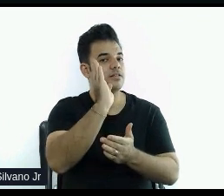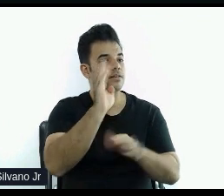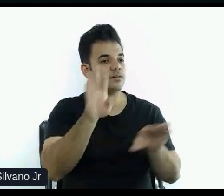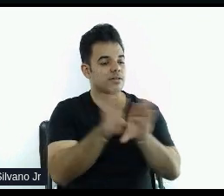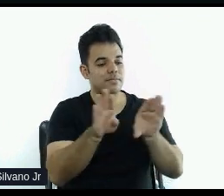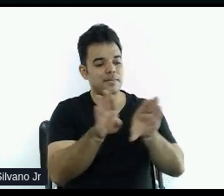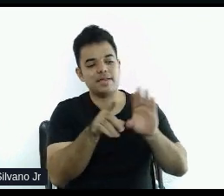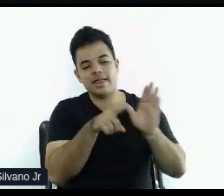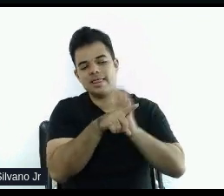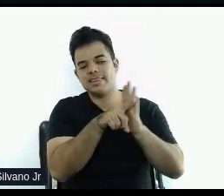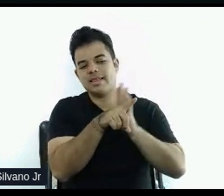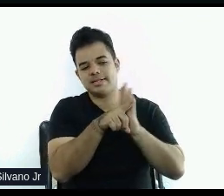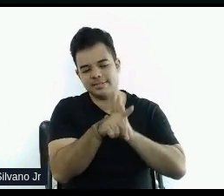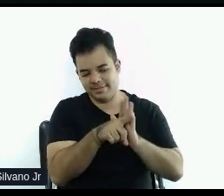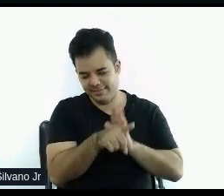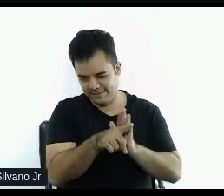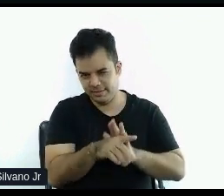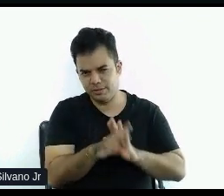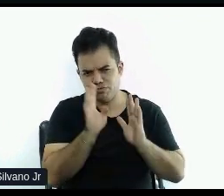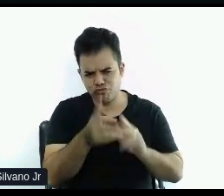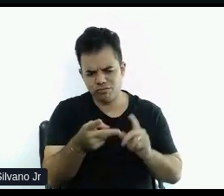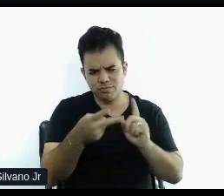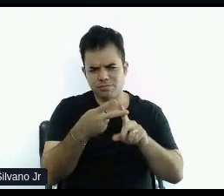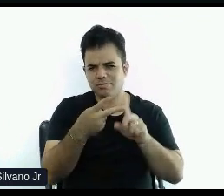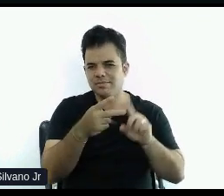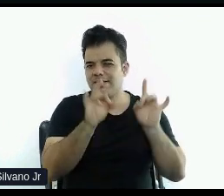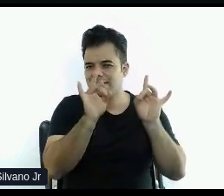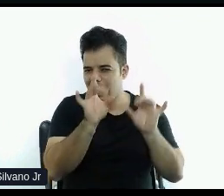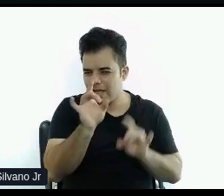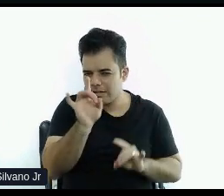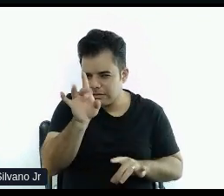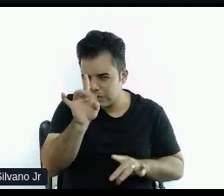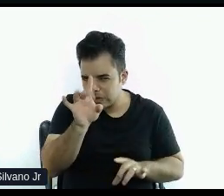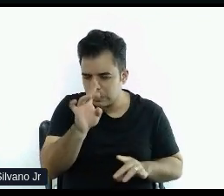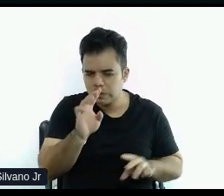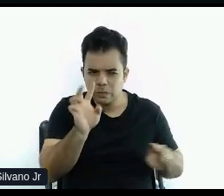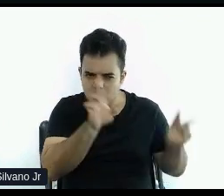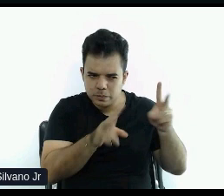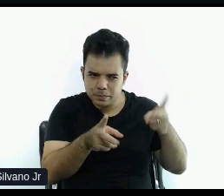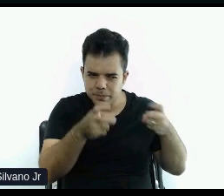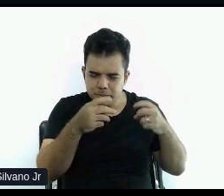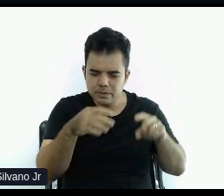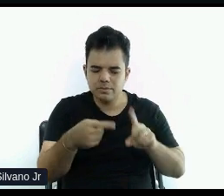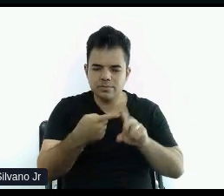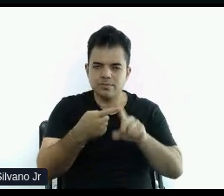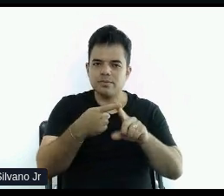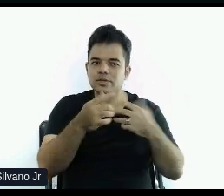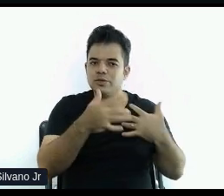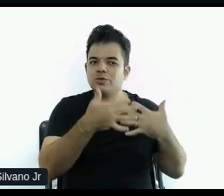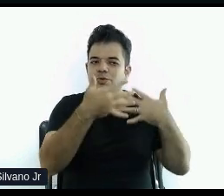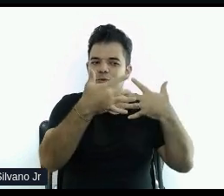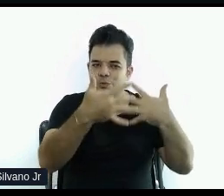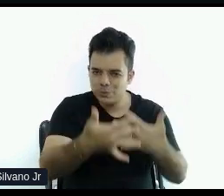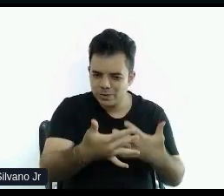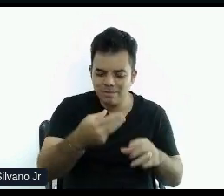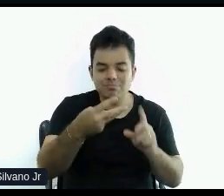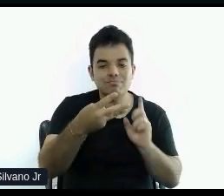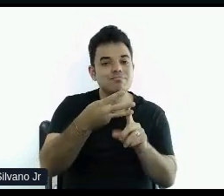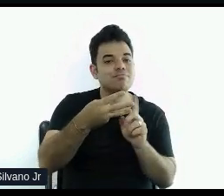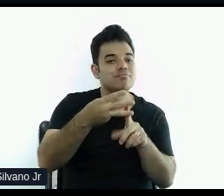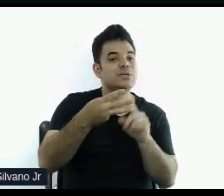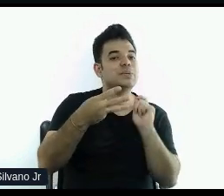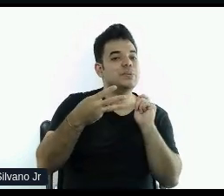já olhou para a definição técnica, a gente já olhou para a jornada e as personas, então a gente agora vai